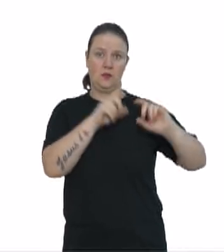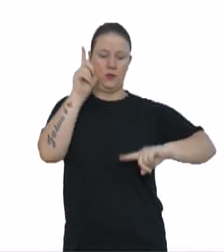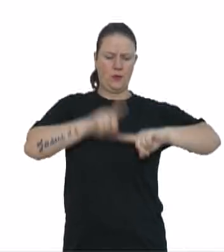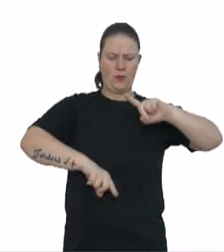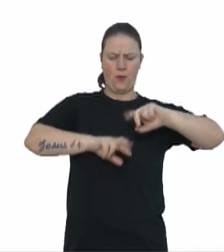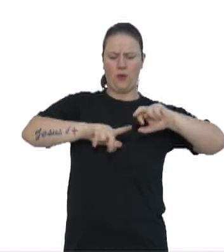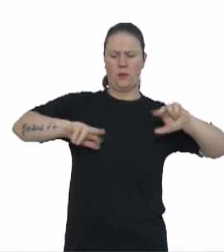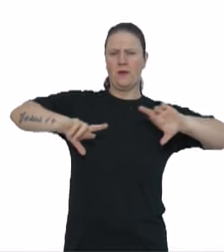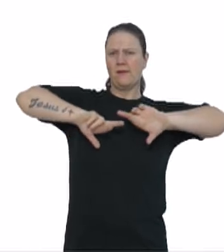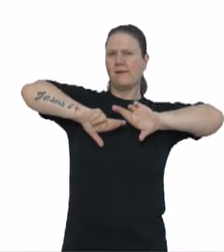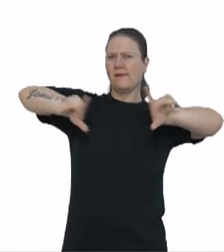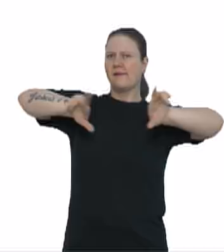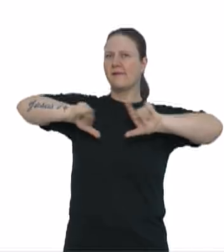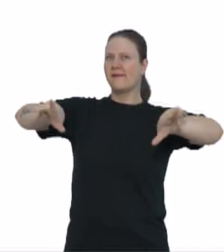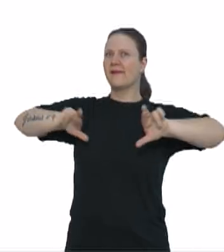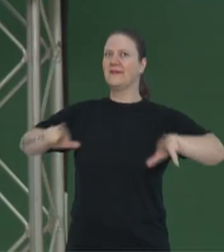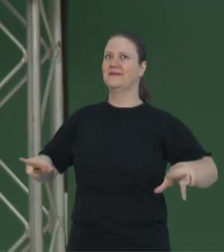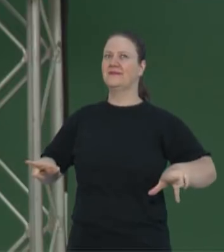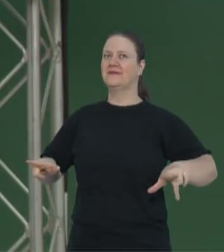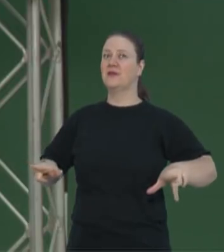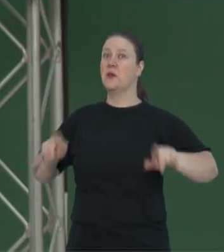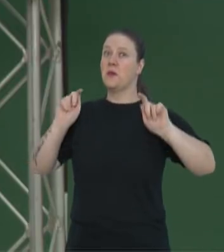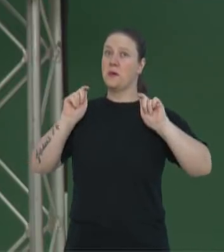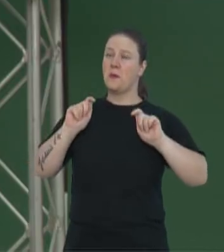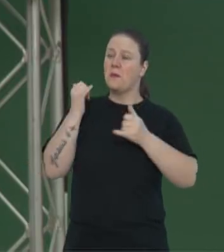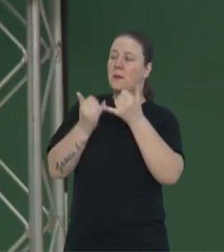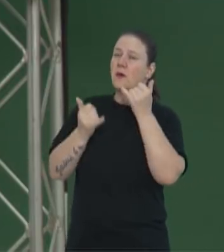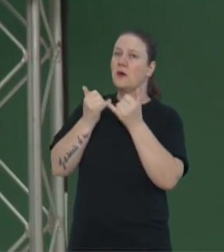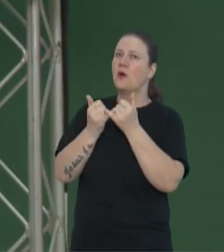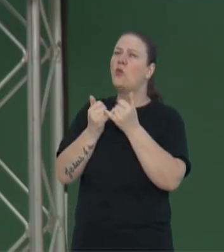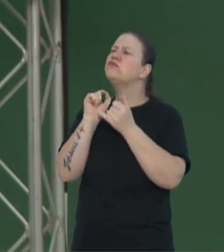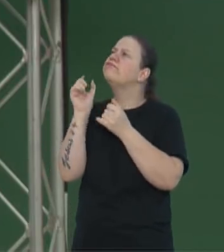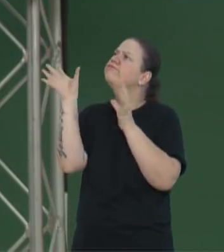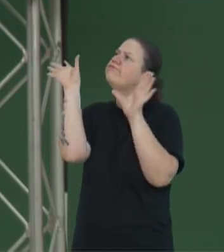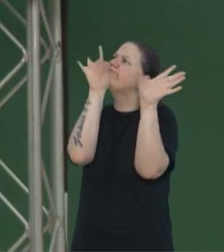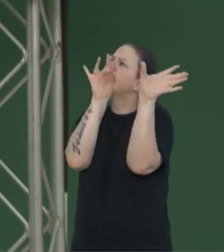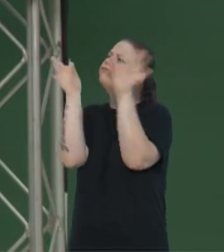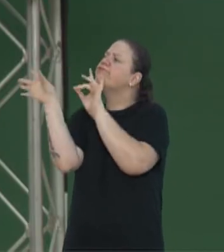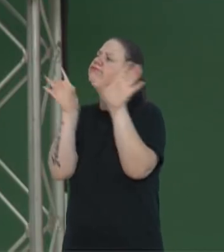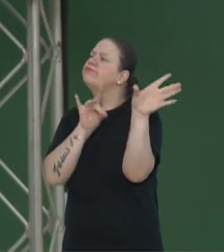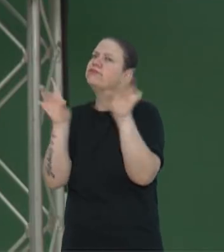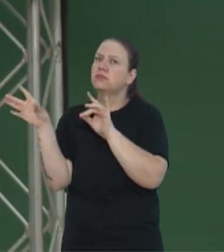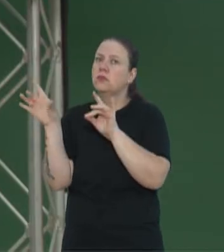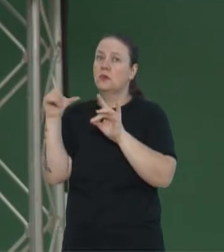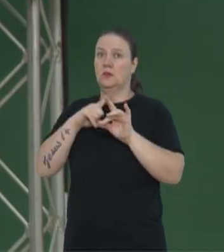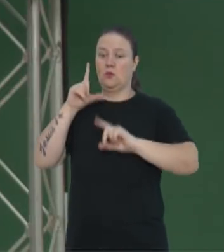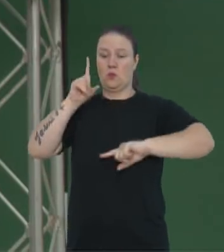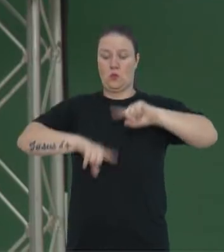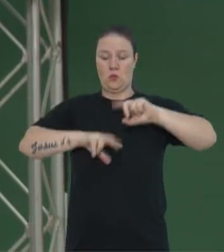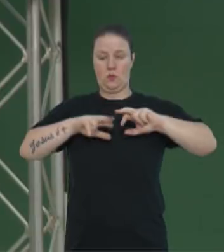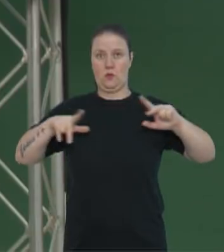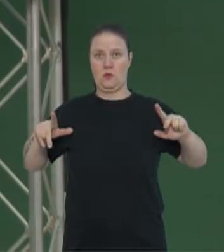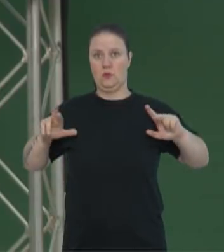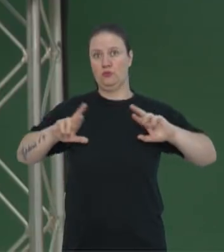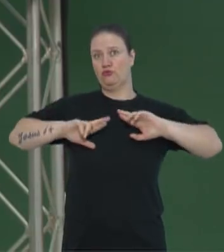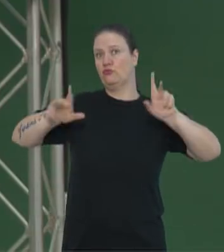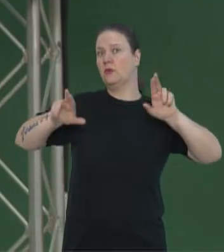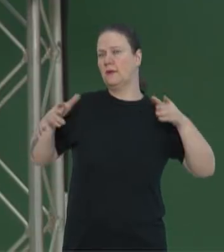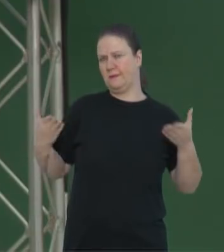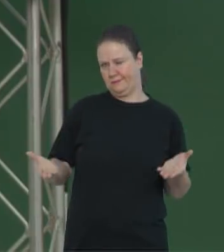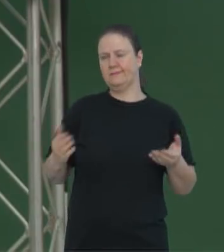objetos diversificados, né? Então, para ser uma colagem, ela sugere uma união entre elementos